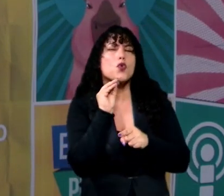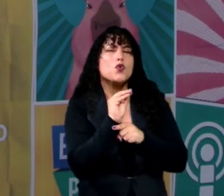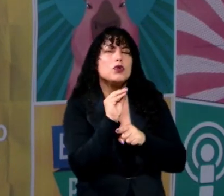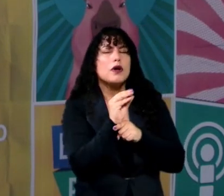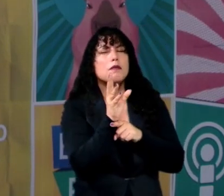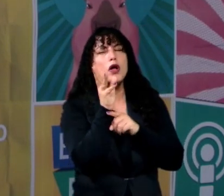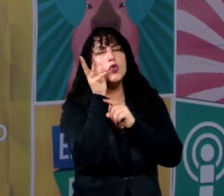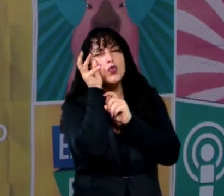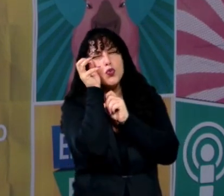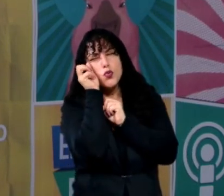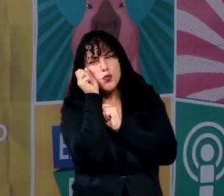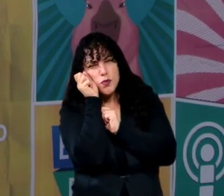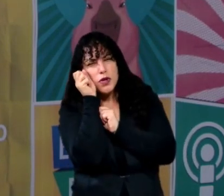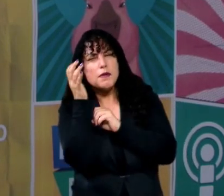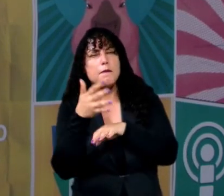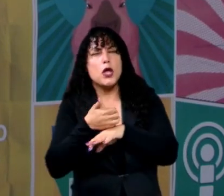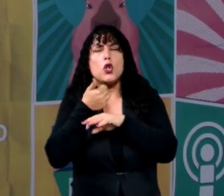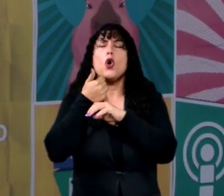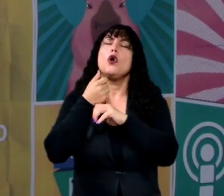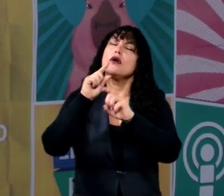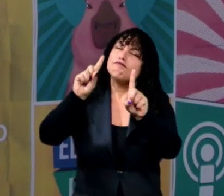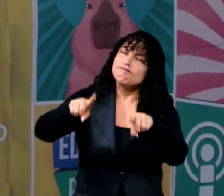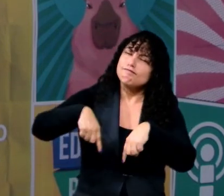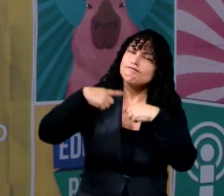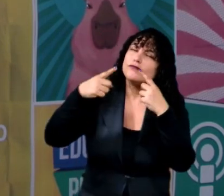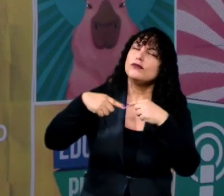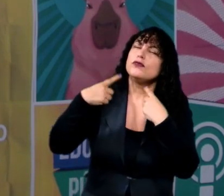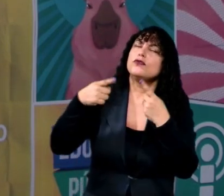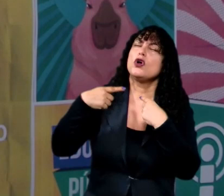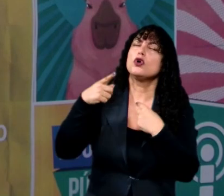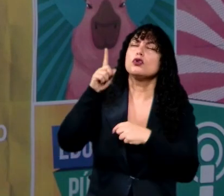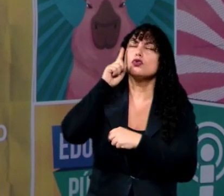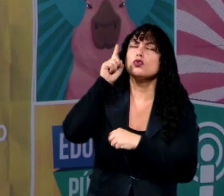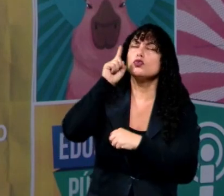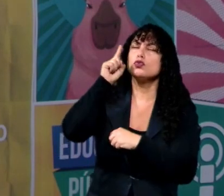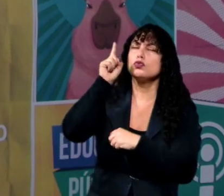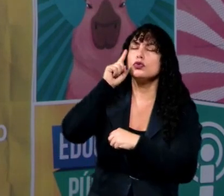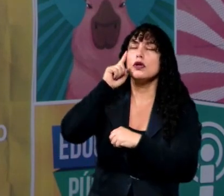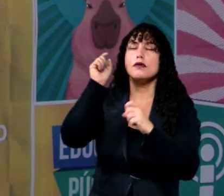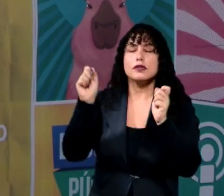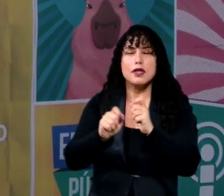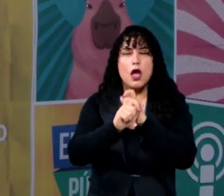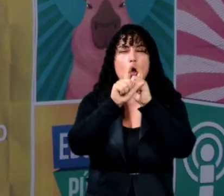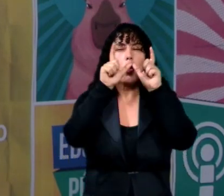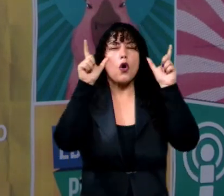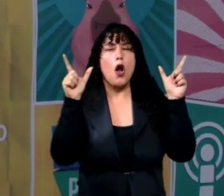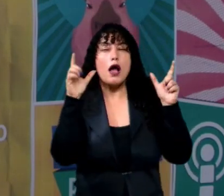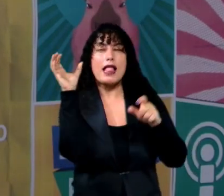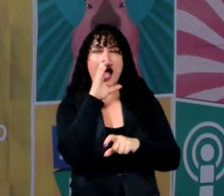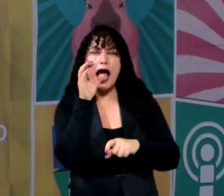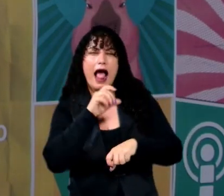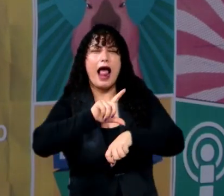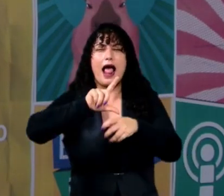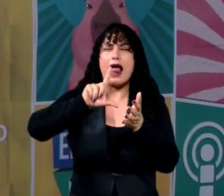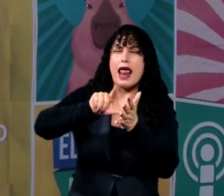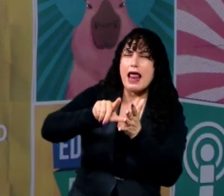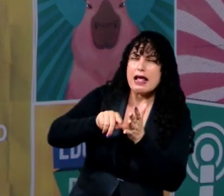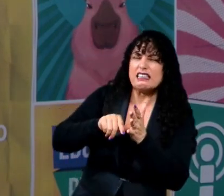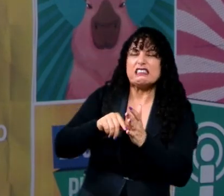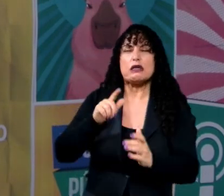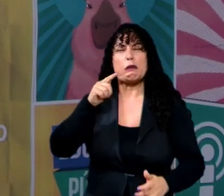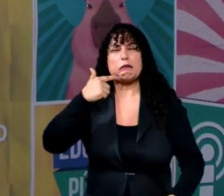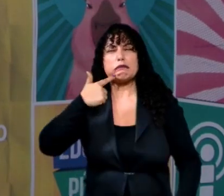dormir melhor? Porque isso vai repercutir em todo o nosso cotidiano. É porque se acorda apressado, atrasado, com mau